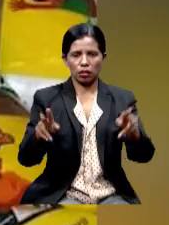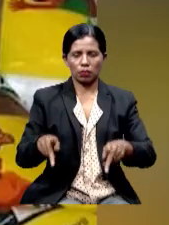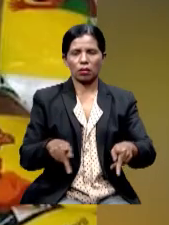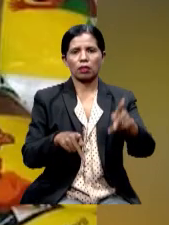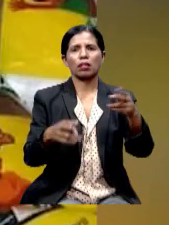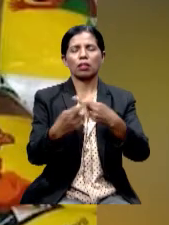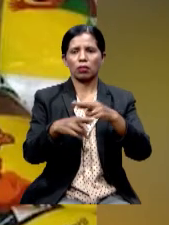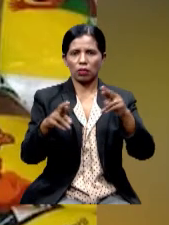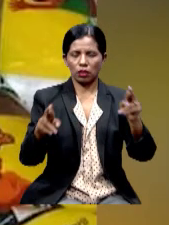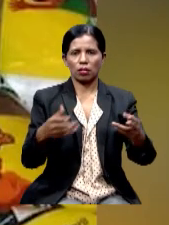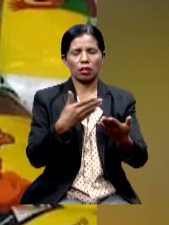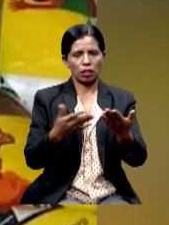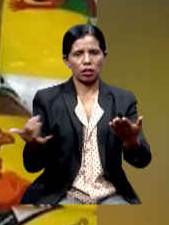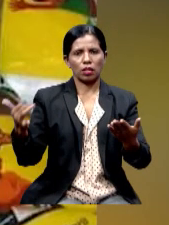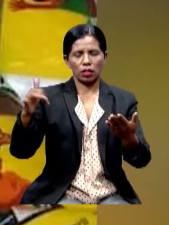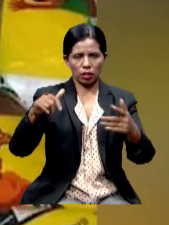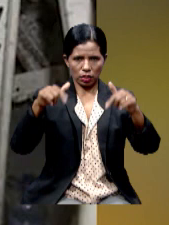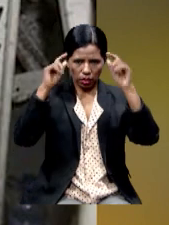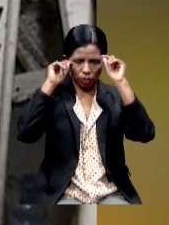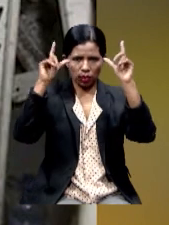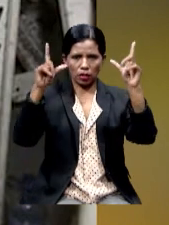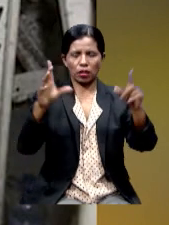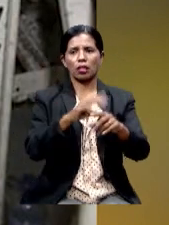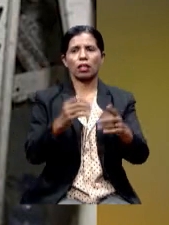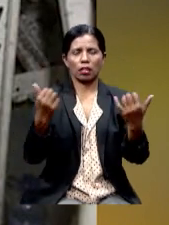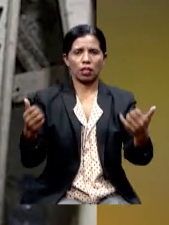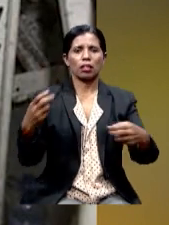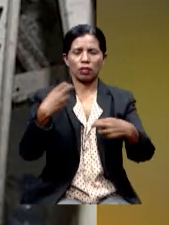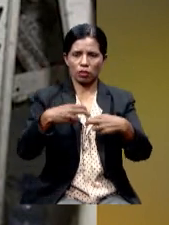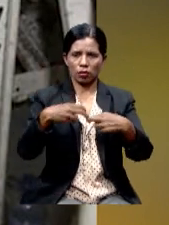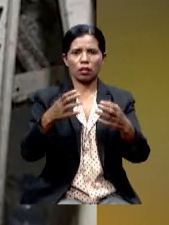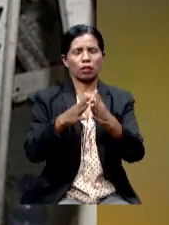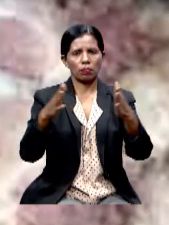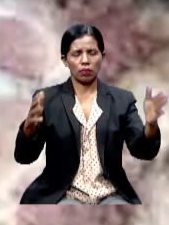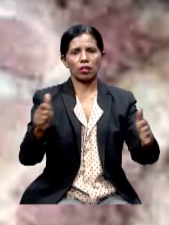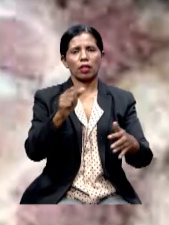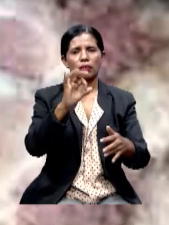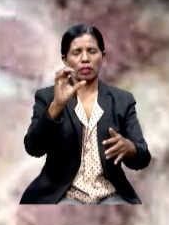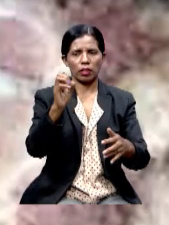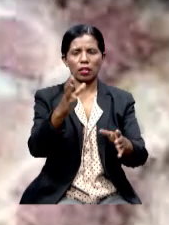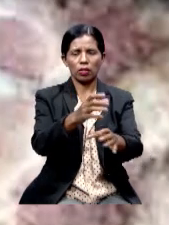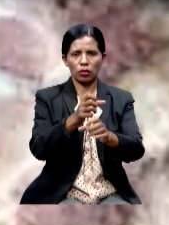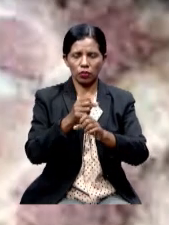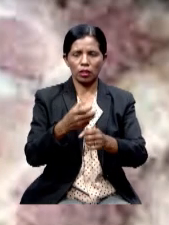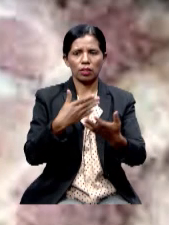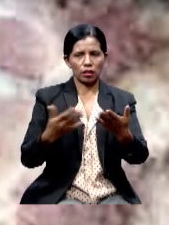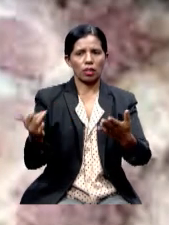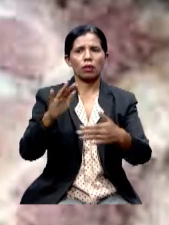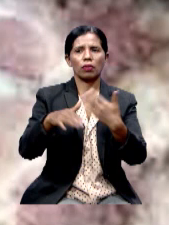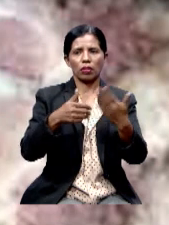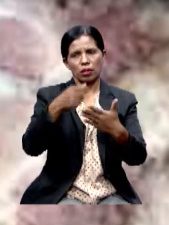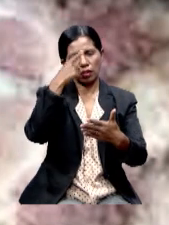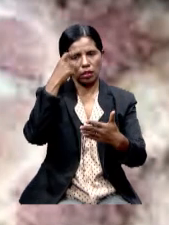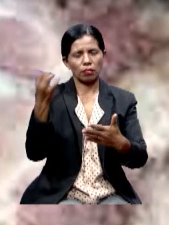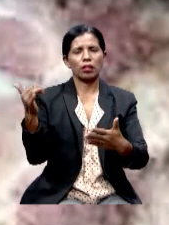resultado sai produto circula ona irai laran. No ida ne sai desafio bot ba IFAES atu dada hikas produto hirak ne, tamba ne